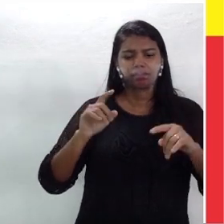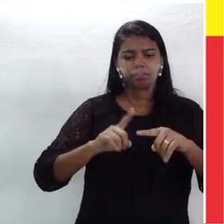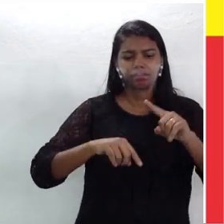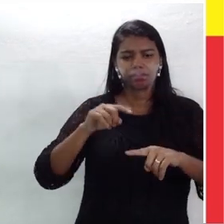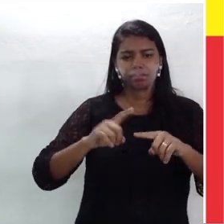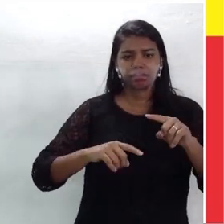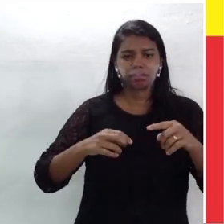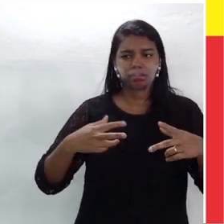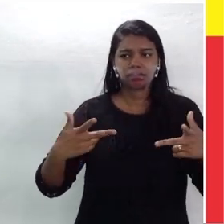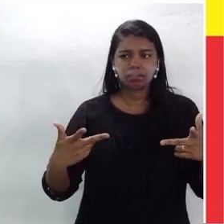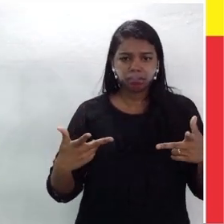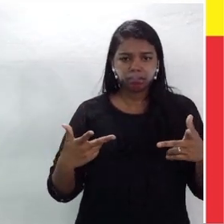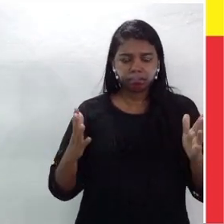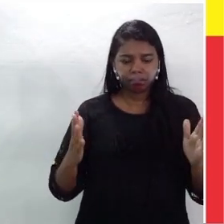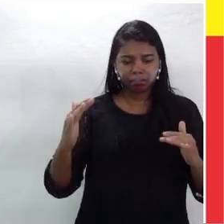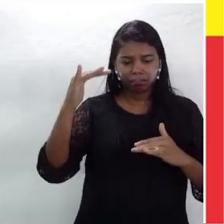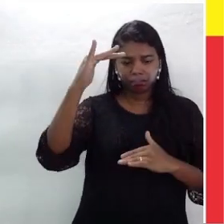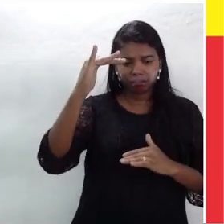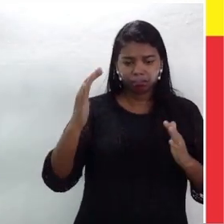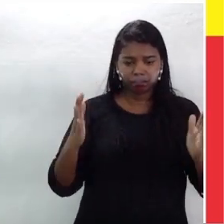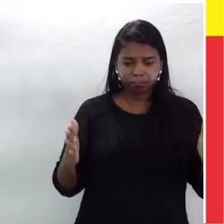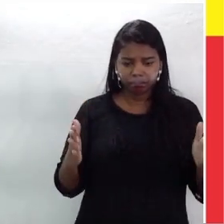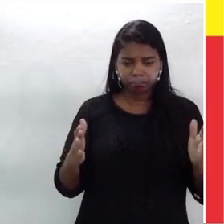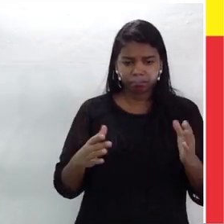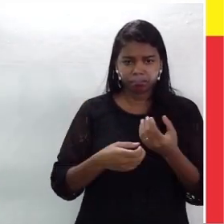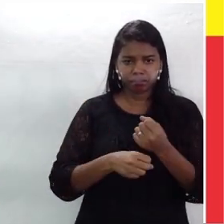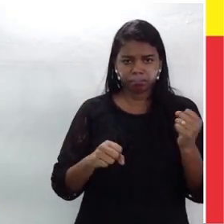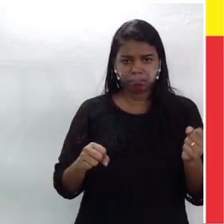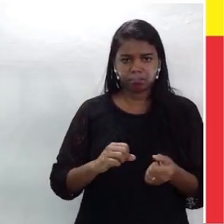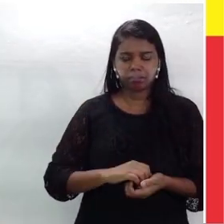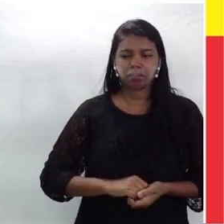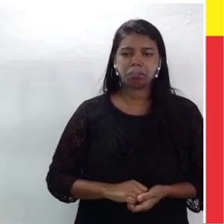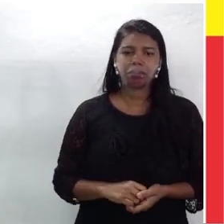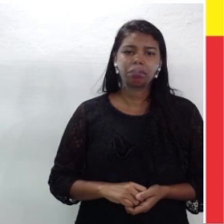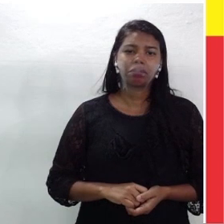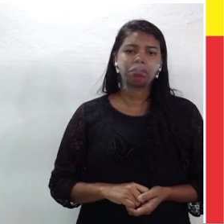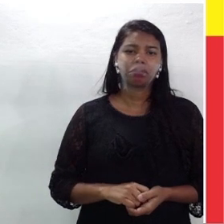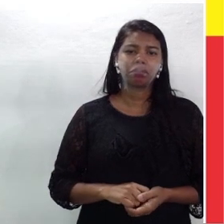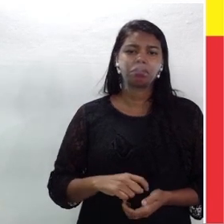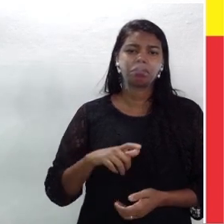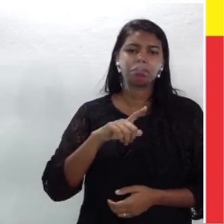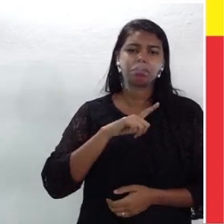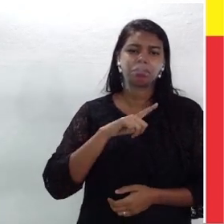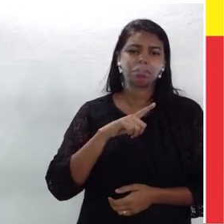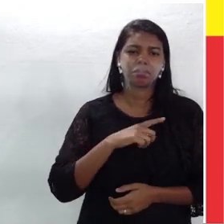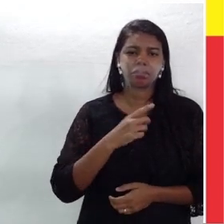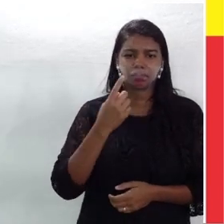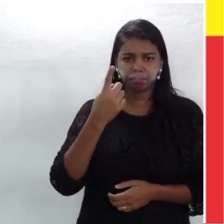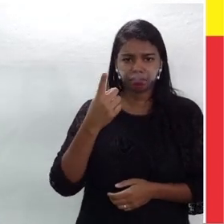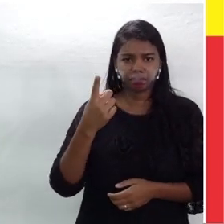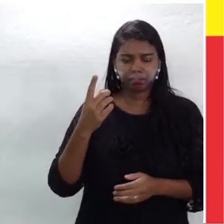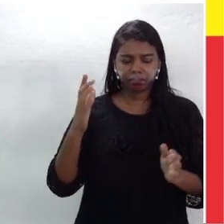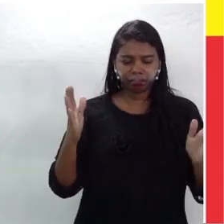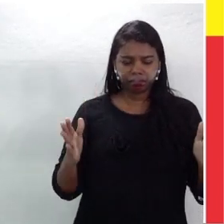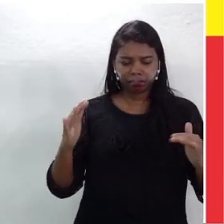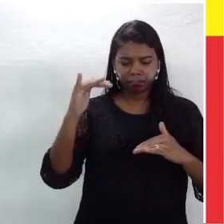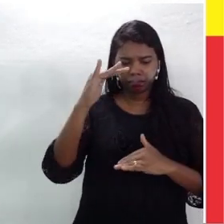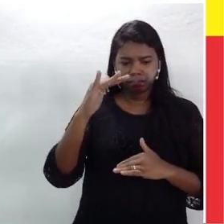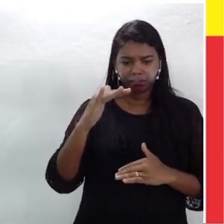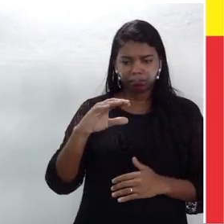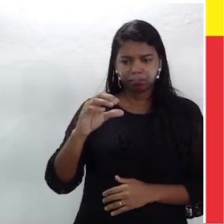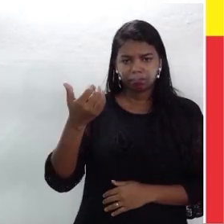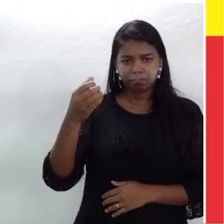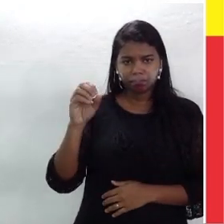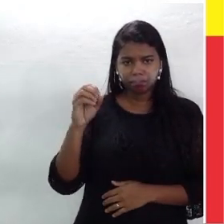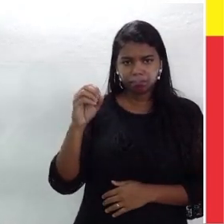condiciona-os em caixa maior. Tá certo? É uma caixa maior. Aí temos aqui um cubo. Esse cubo tem 10